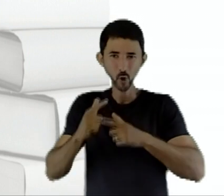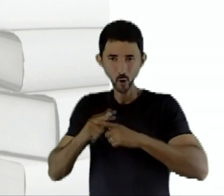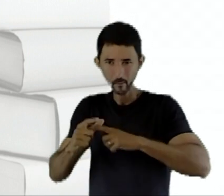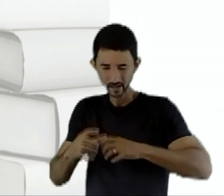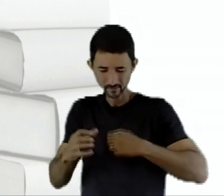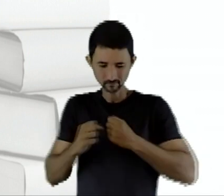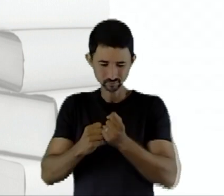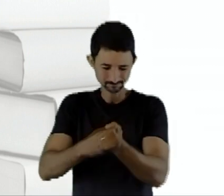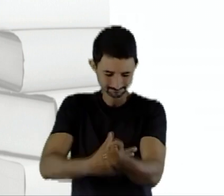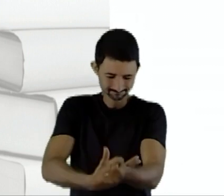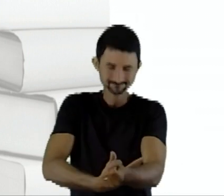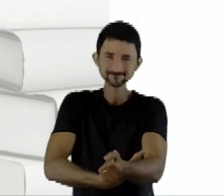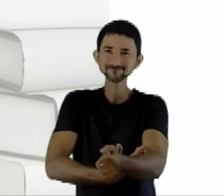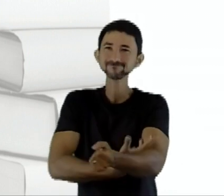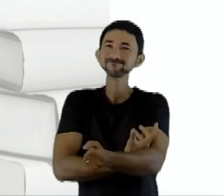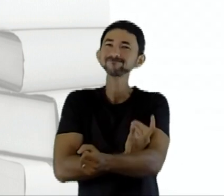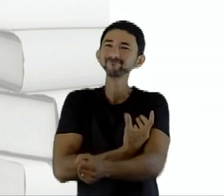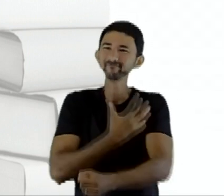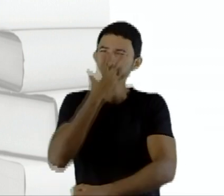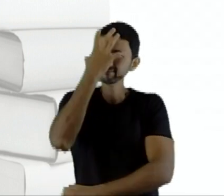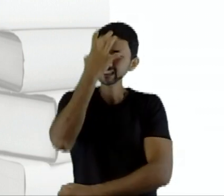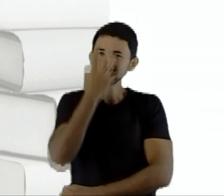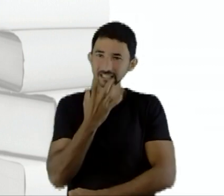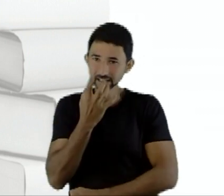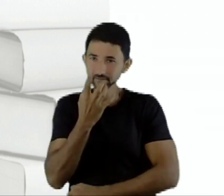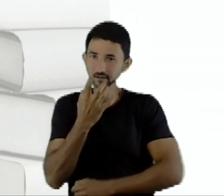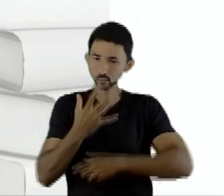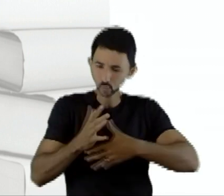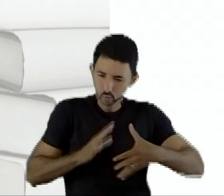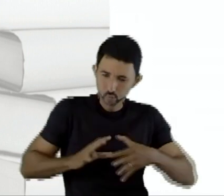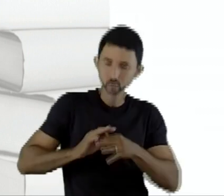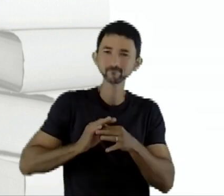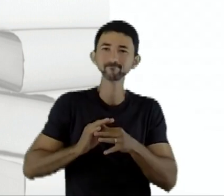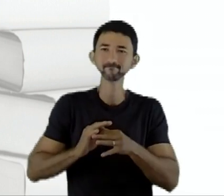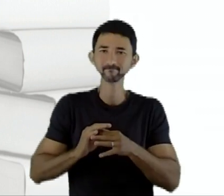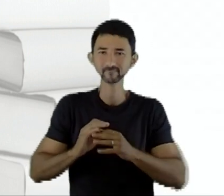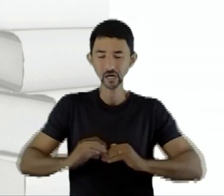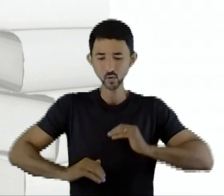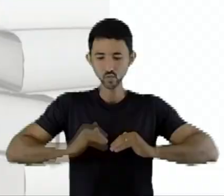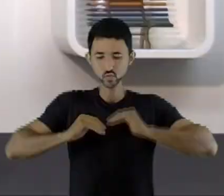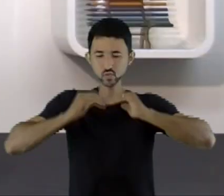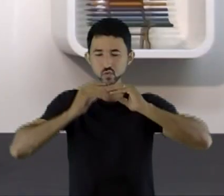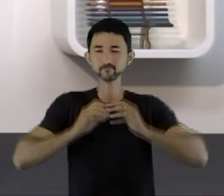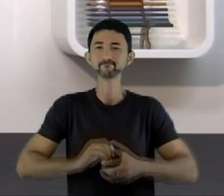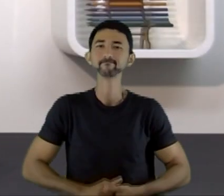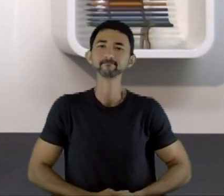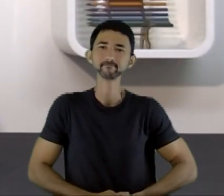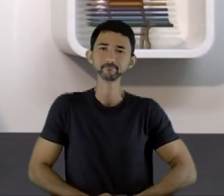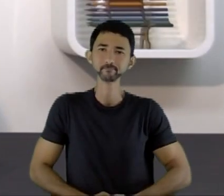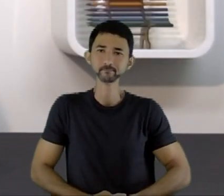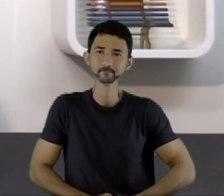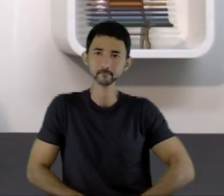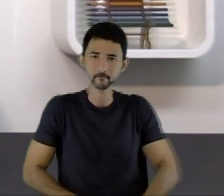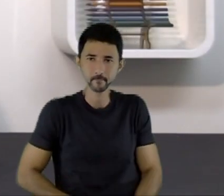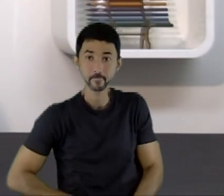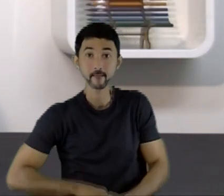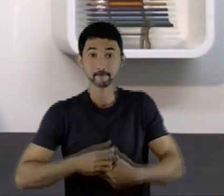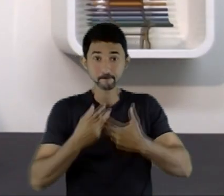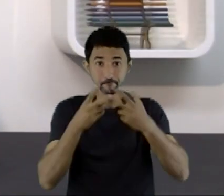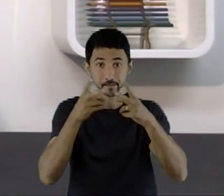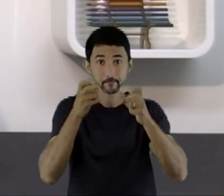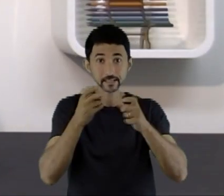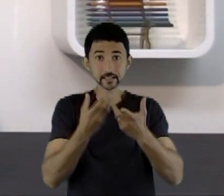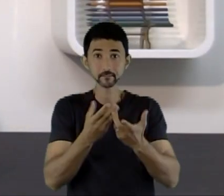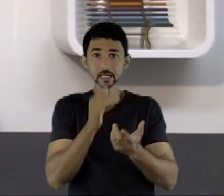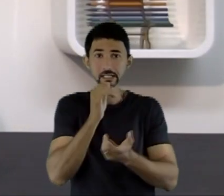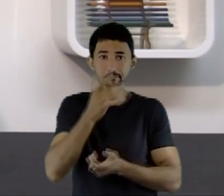6 no sangue e a raiva aumenta a interleucina. Olha aqui para mim um pouquinho. Você percebeu que